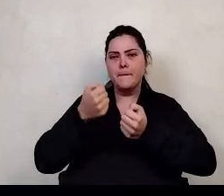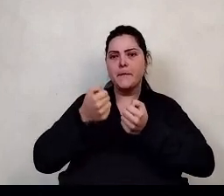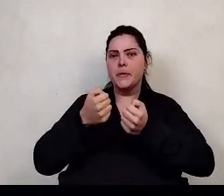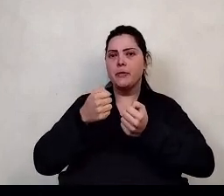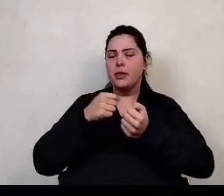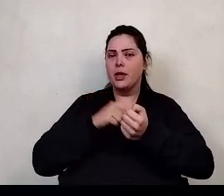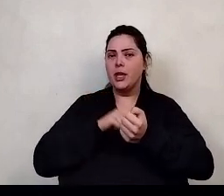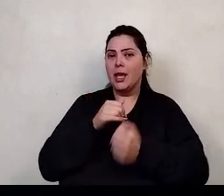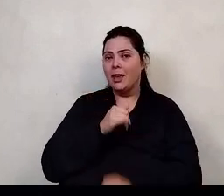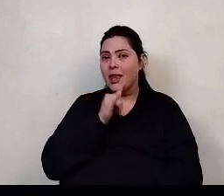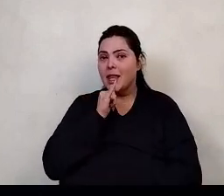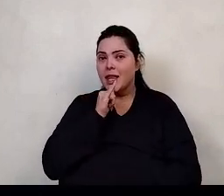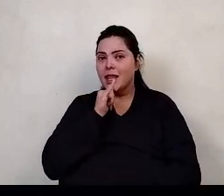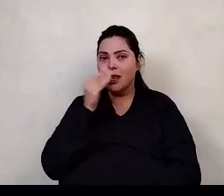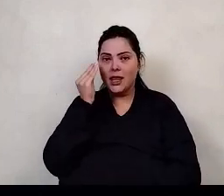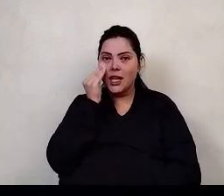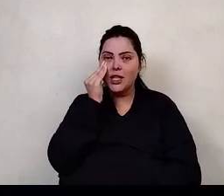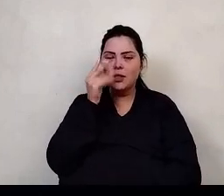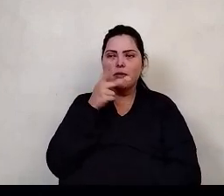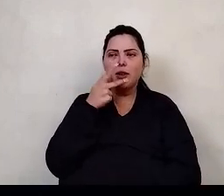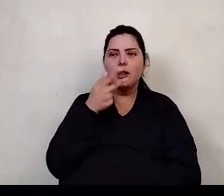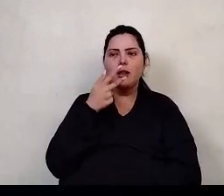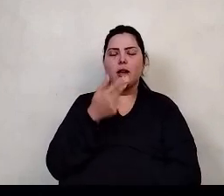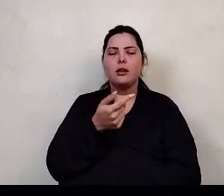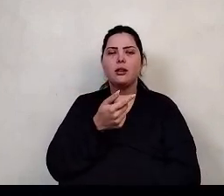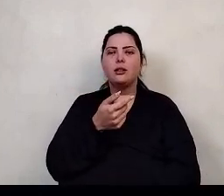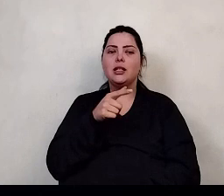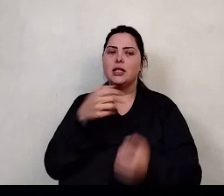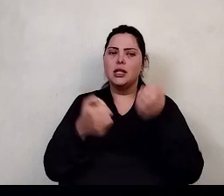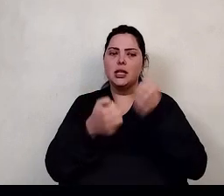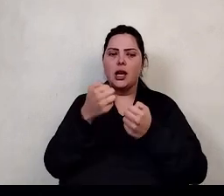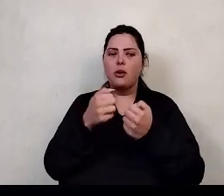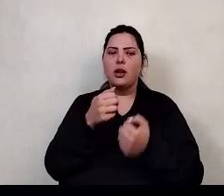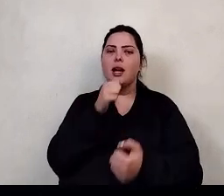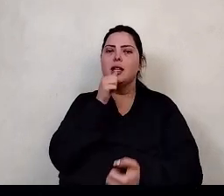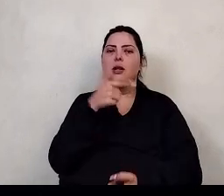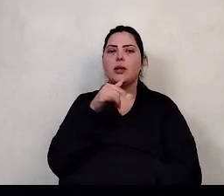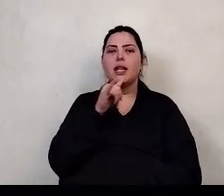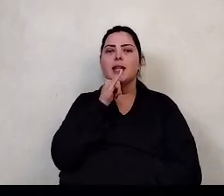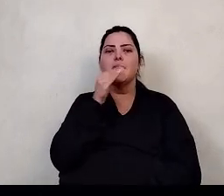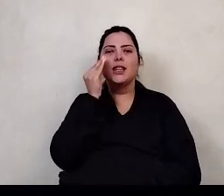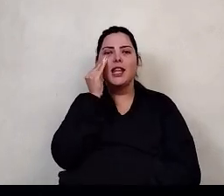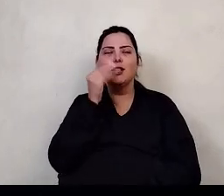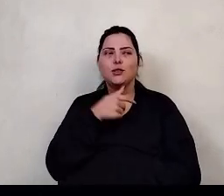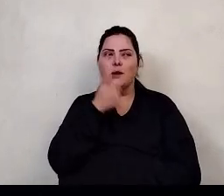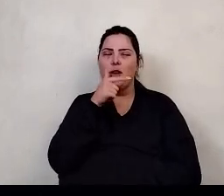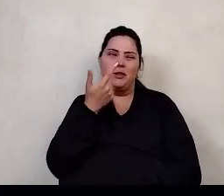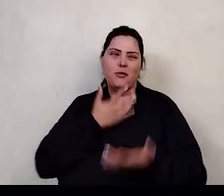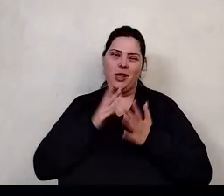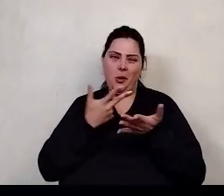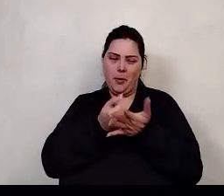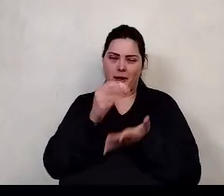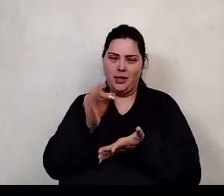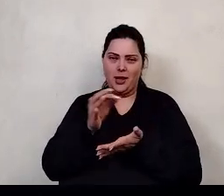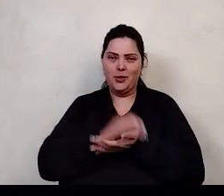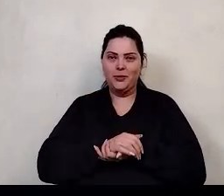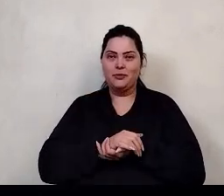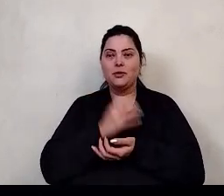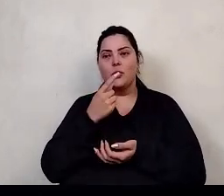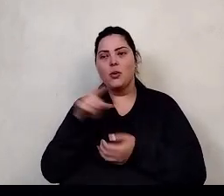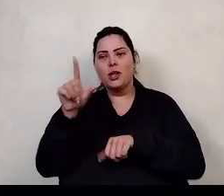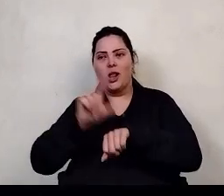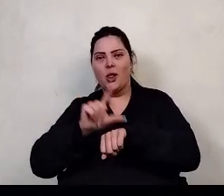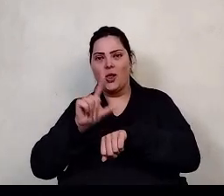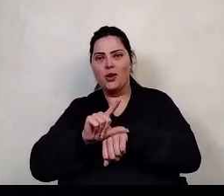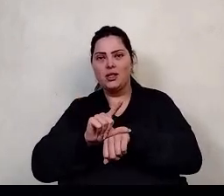testes? Se o vendedor dizer para vocês assim, ó, cara, esse carro não foi testado, provavelmente vocês não vão comprar esse carro, né? Vocês vão para outra concessionária. Vocês